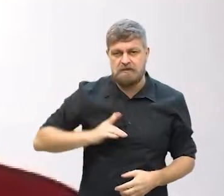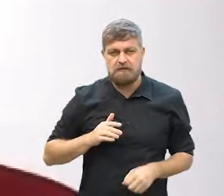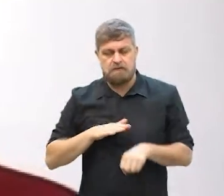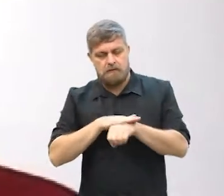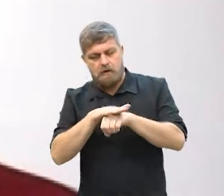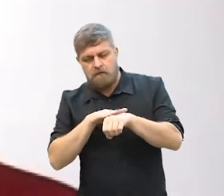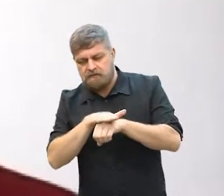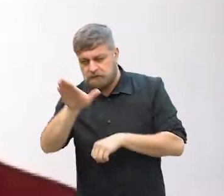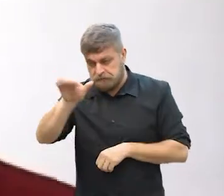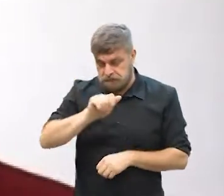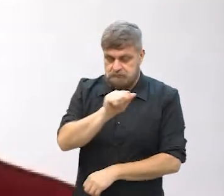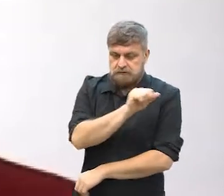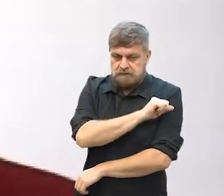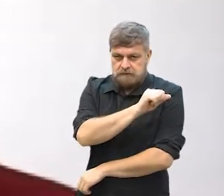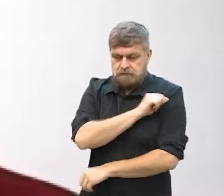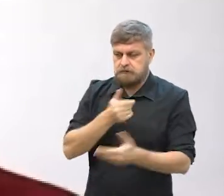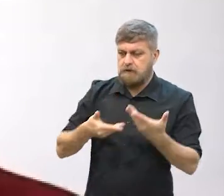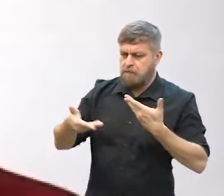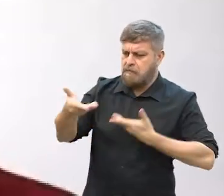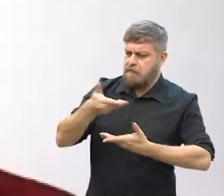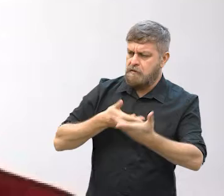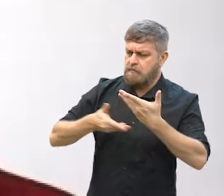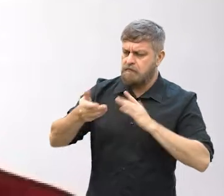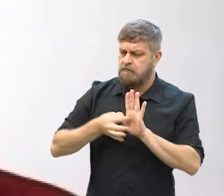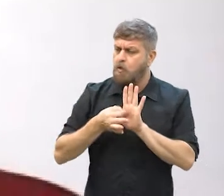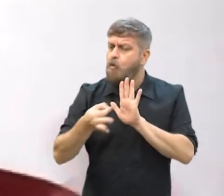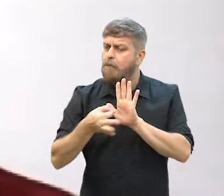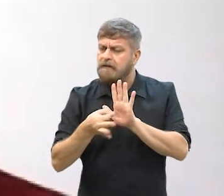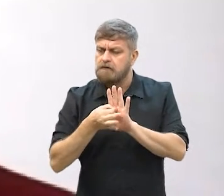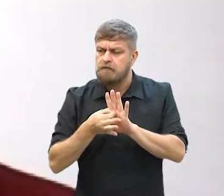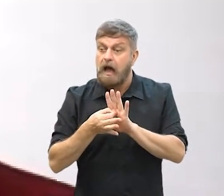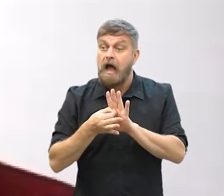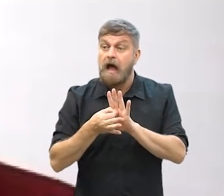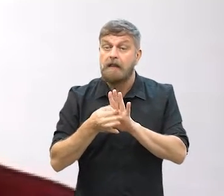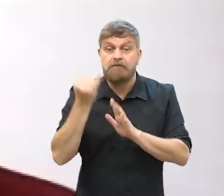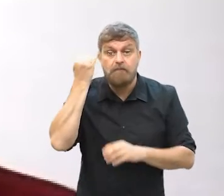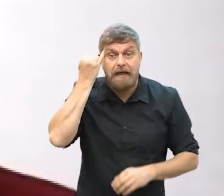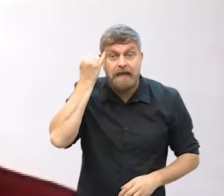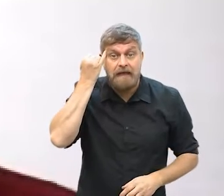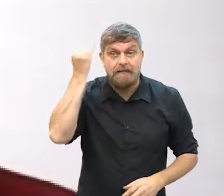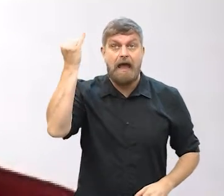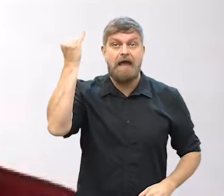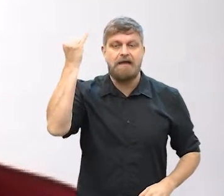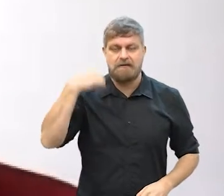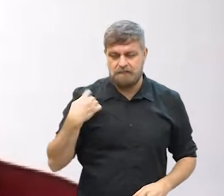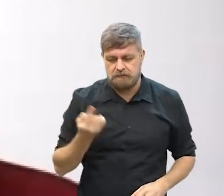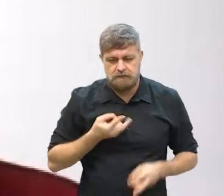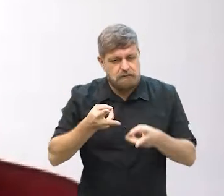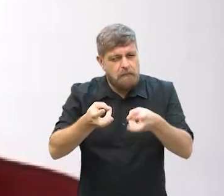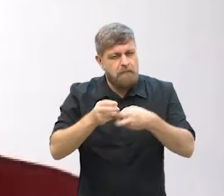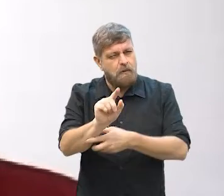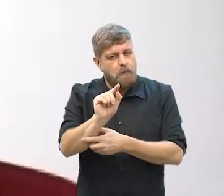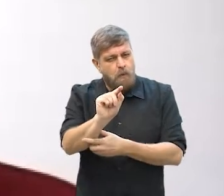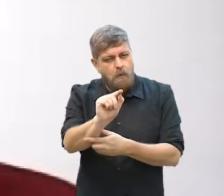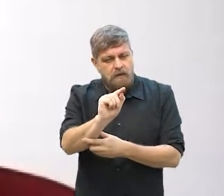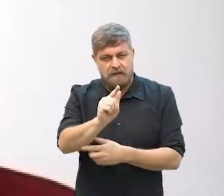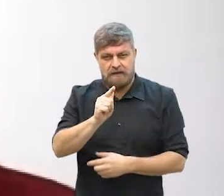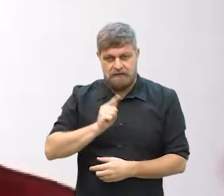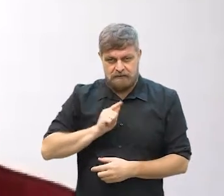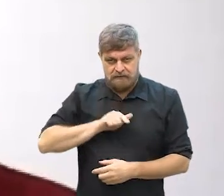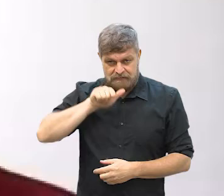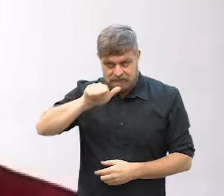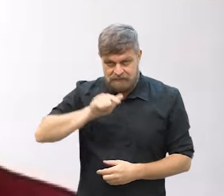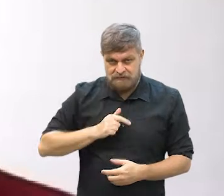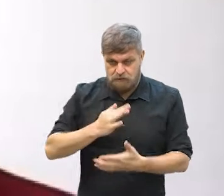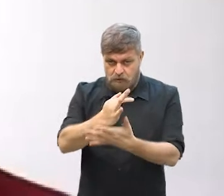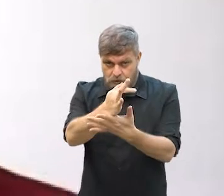conversando com os próprios alunos, a gente teve uma ideia, né? A gente percebeu que dentro das